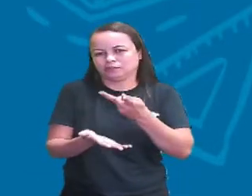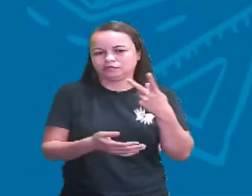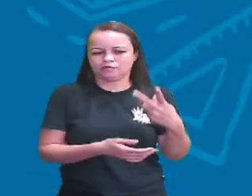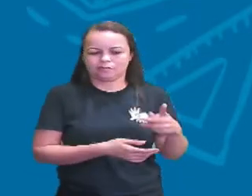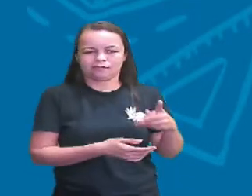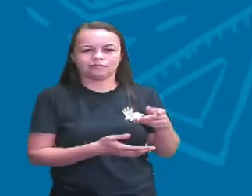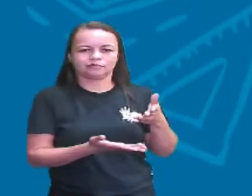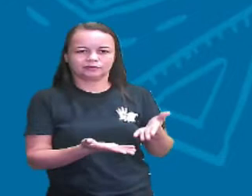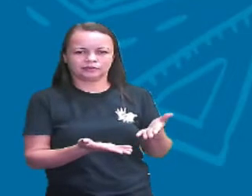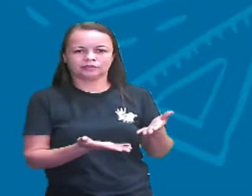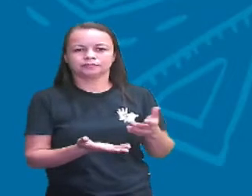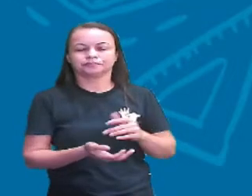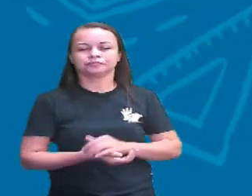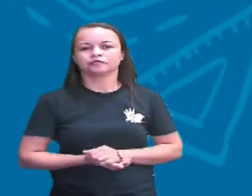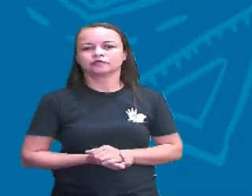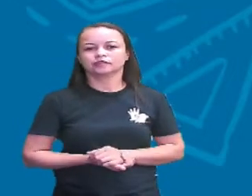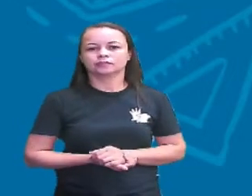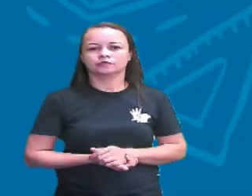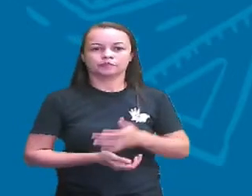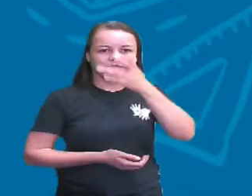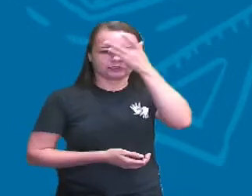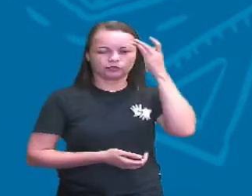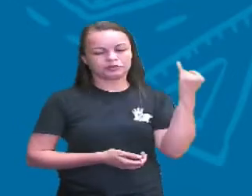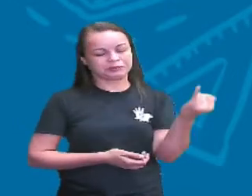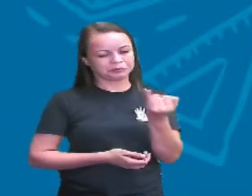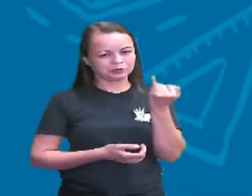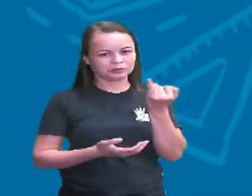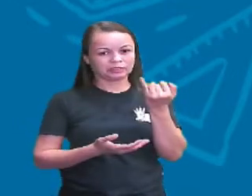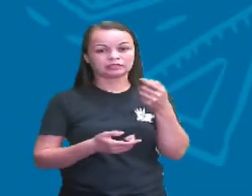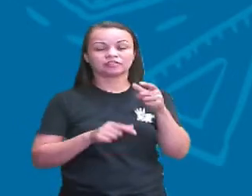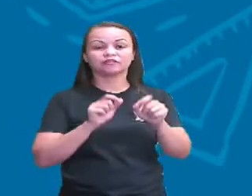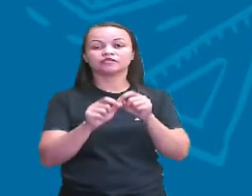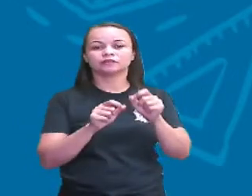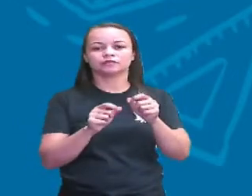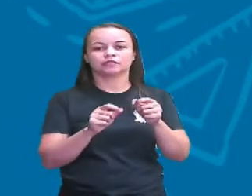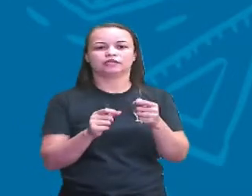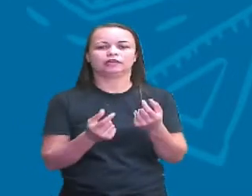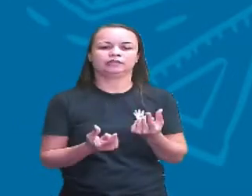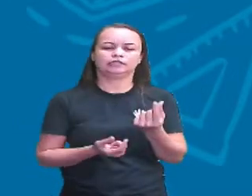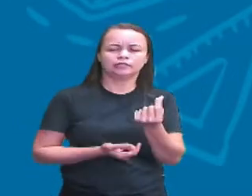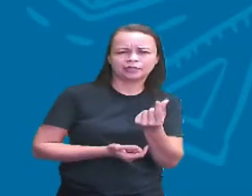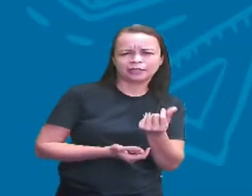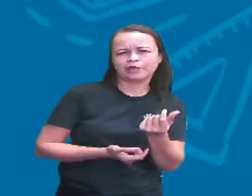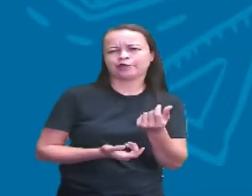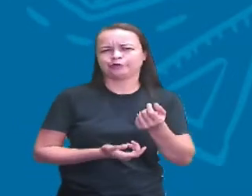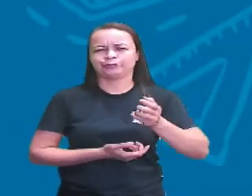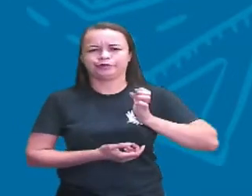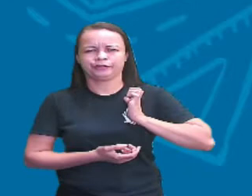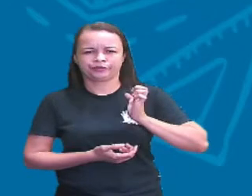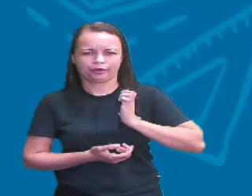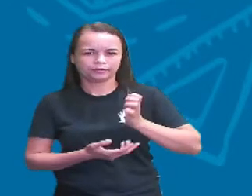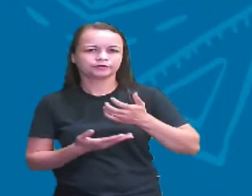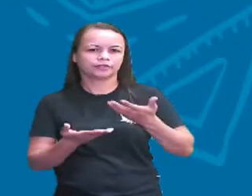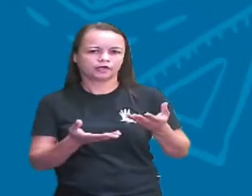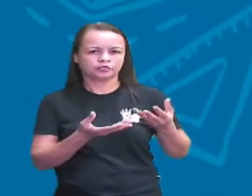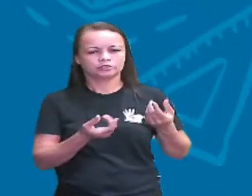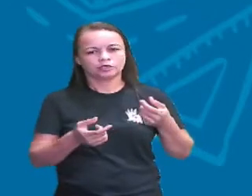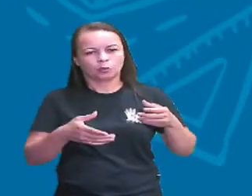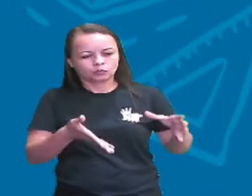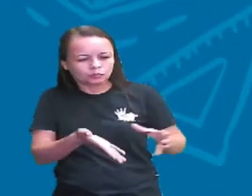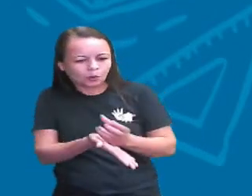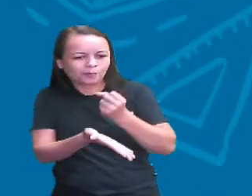autoridades? Através de dinheiro, através de riqueza. Tá? Então, dominando essas